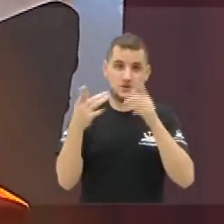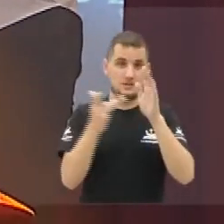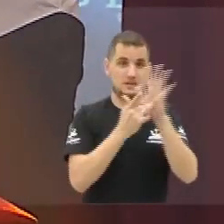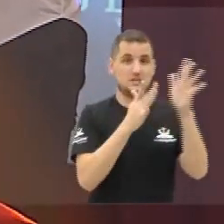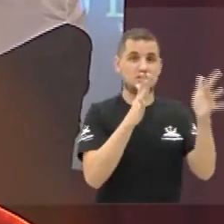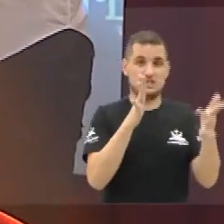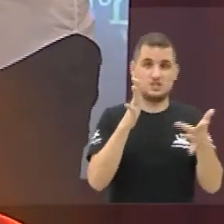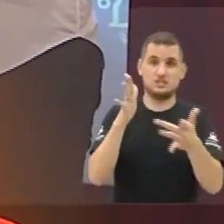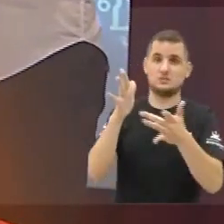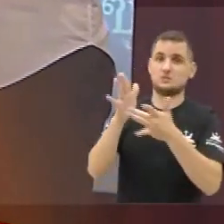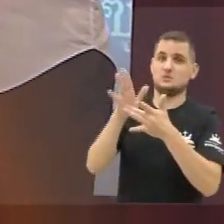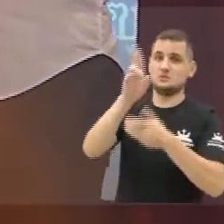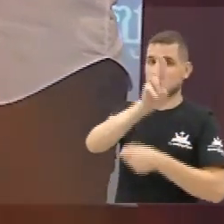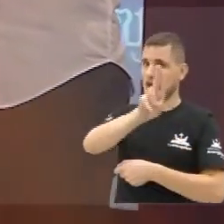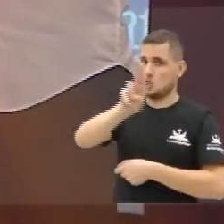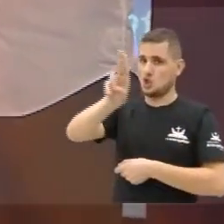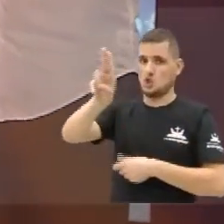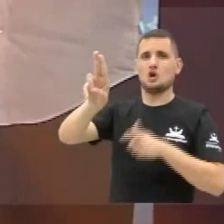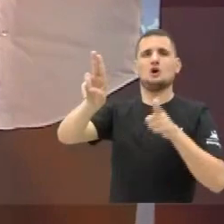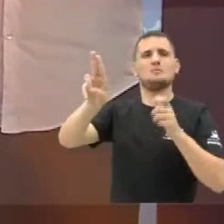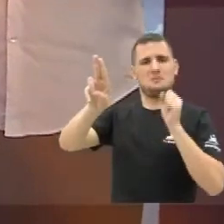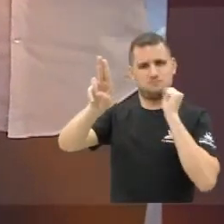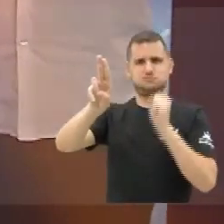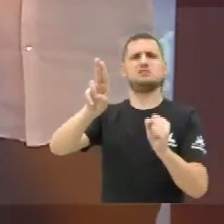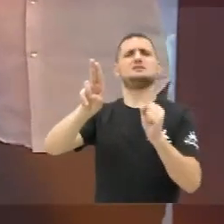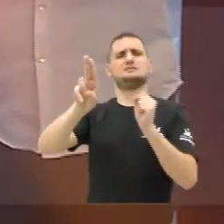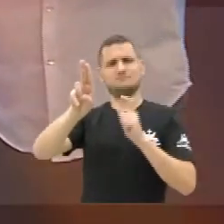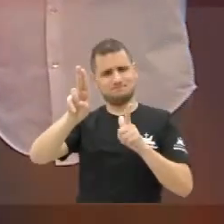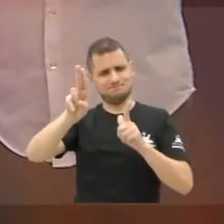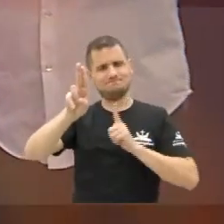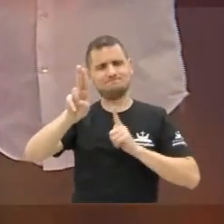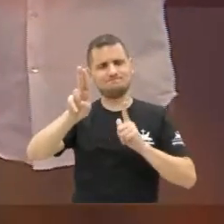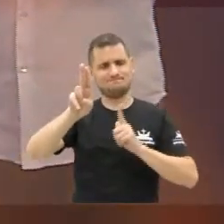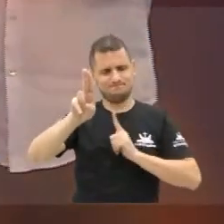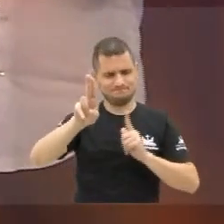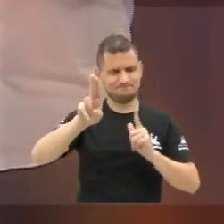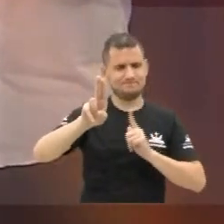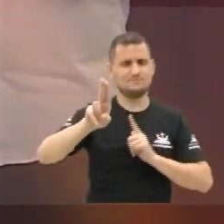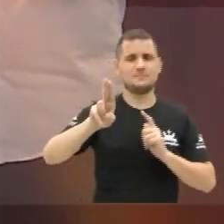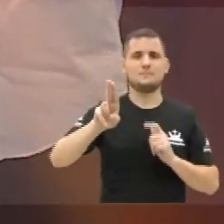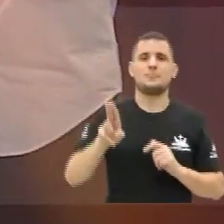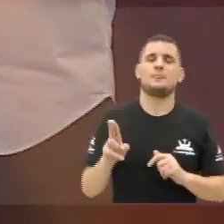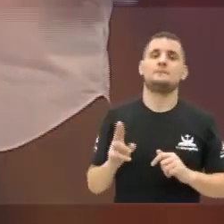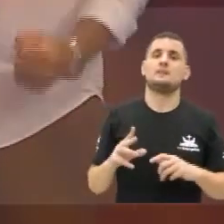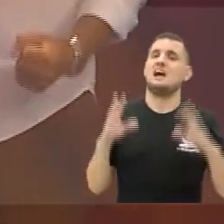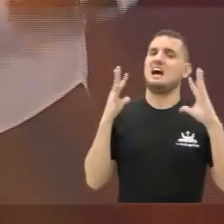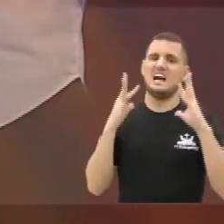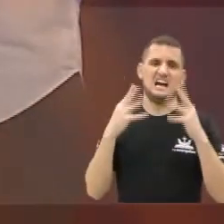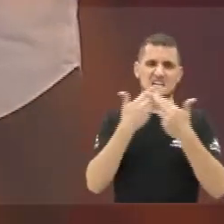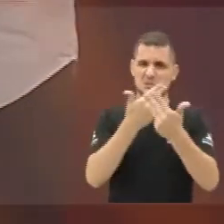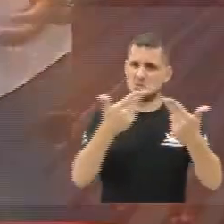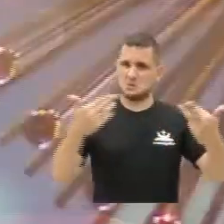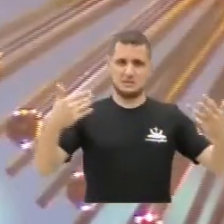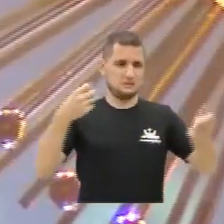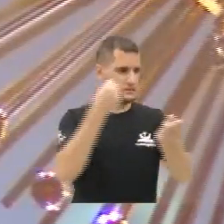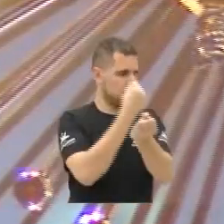Há poder no nome de Jesus. Qual é o seu impossível? Declare, cante, vai.